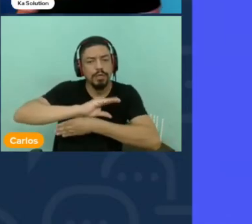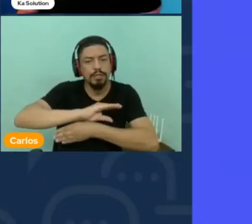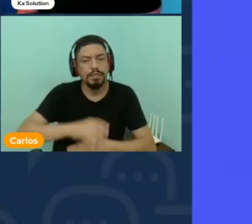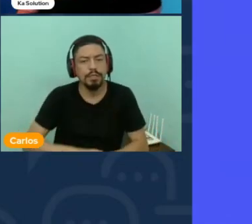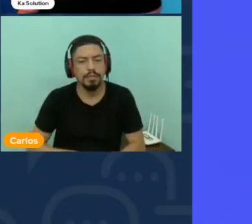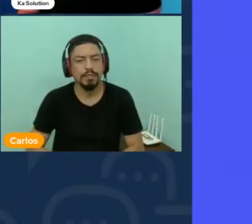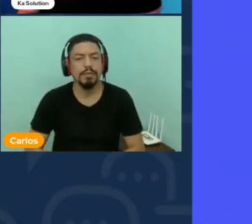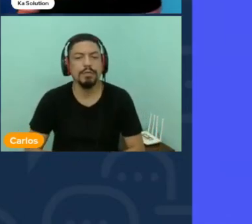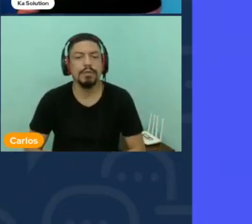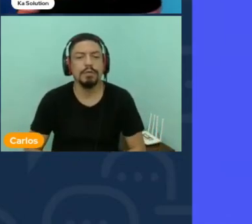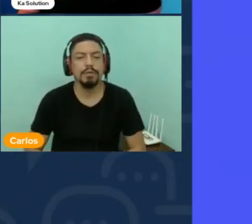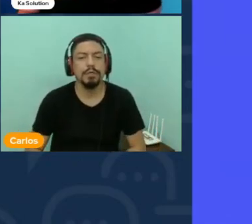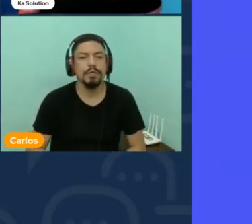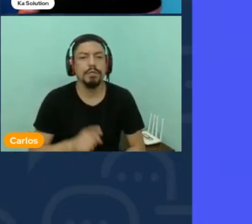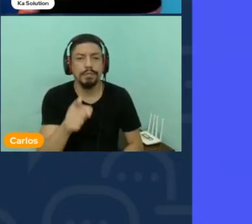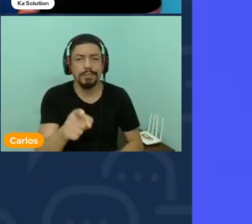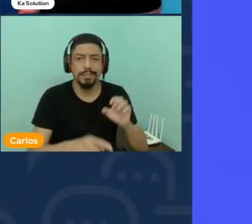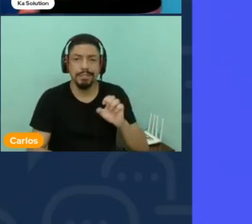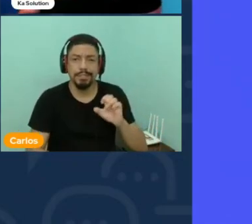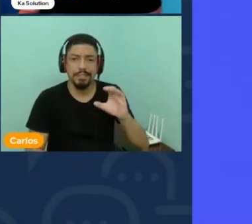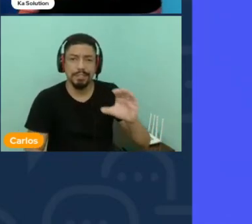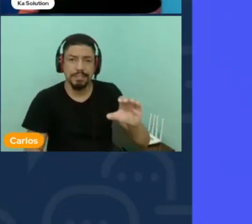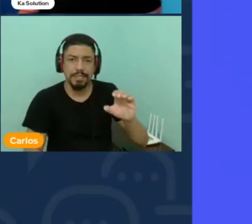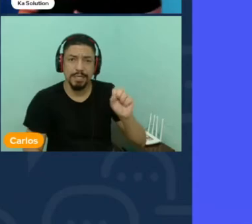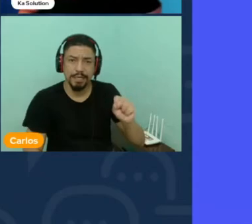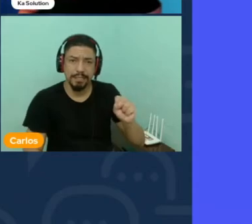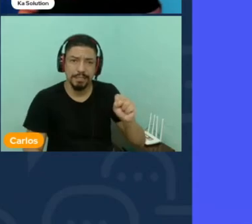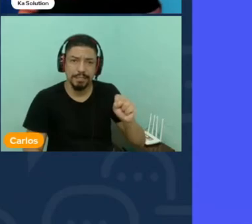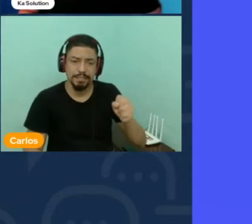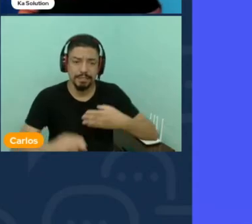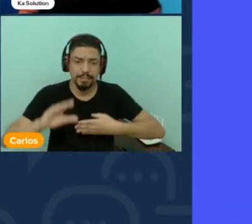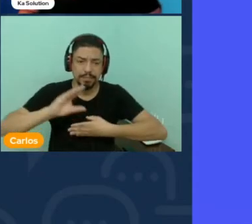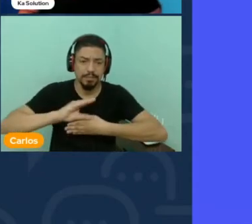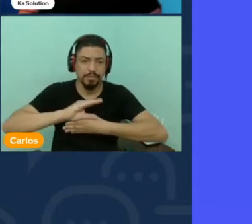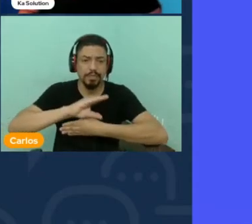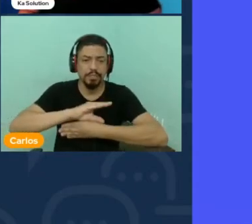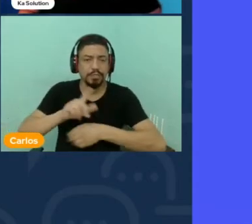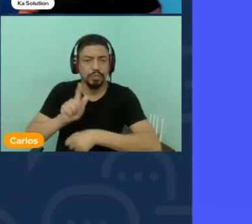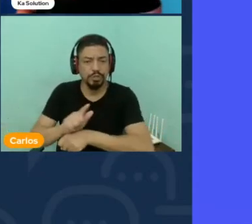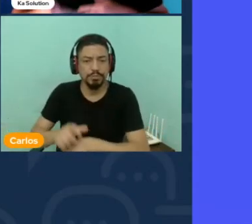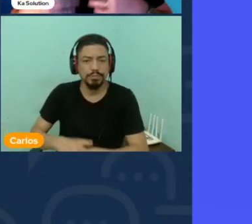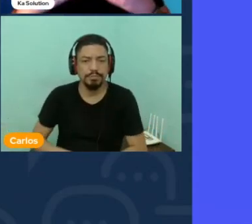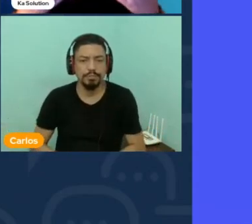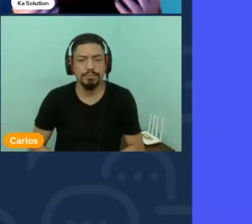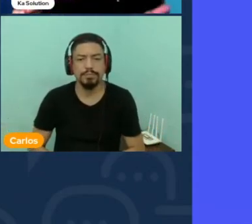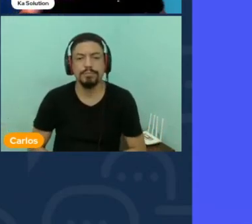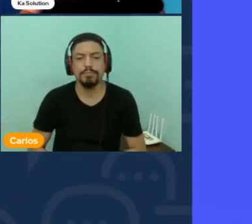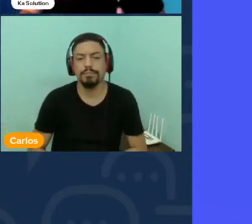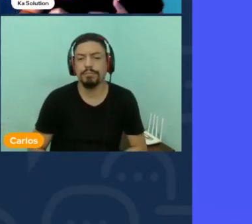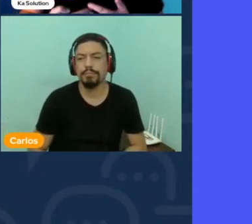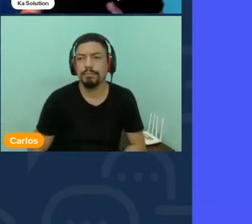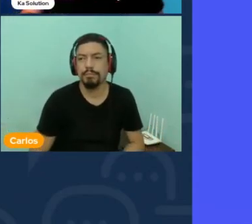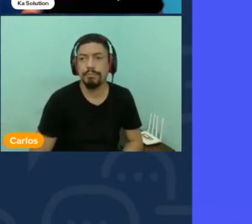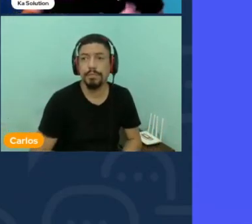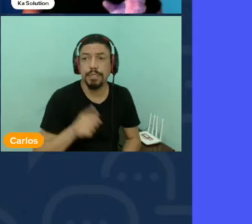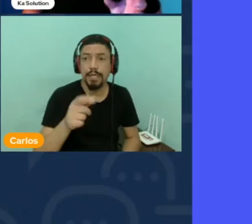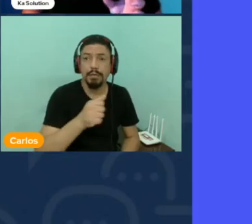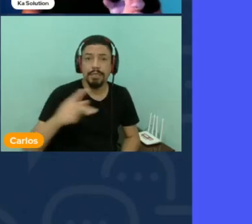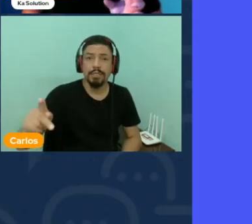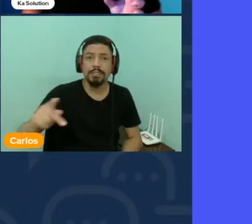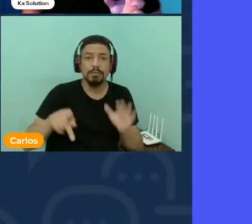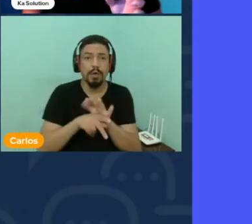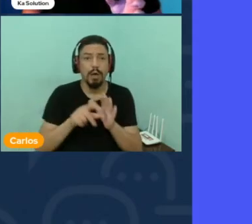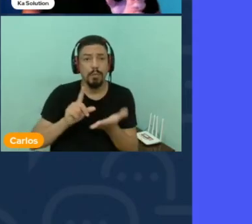que é o Amazon ECS, Elastic Container Service. Para aplicações ali de código